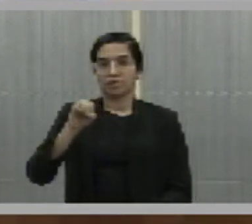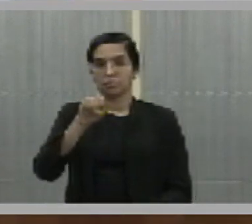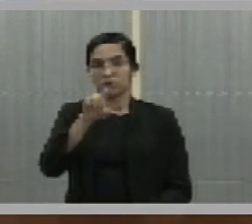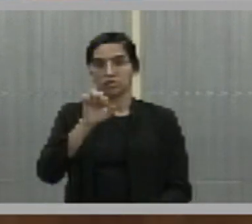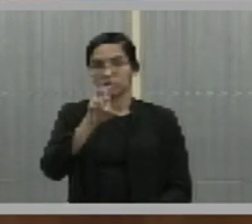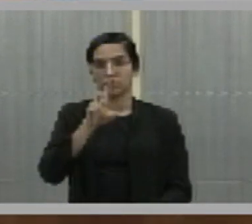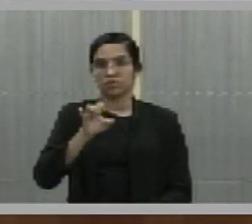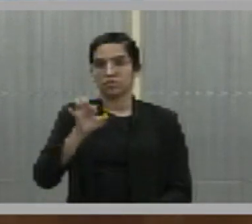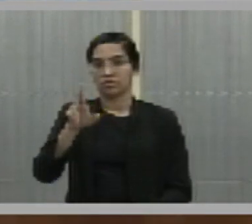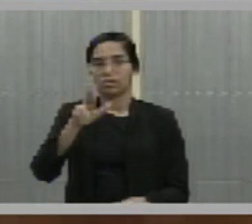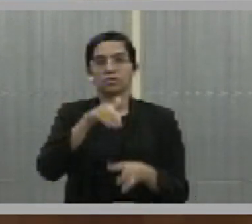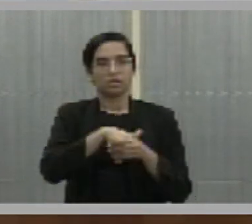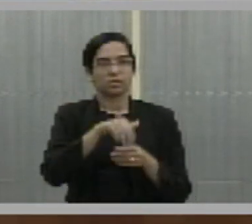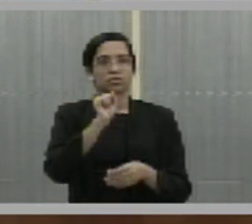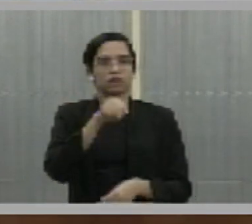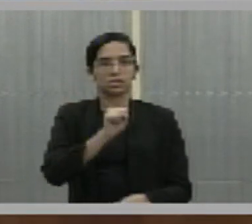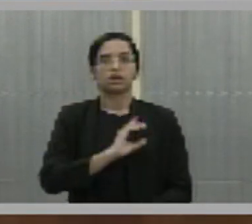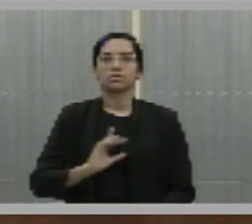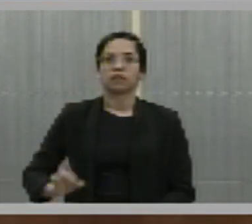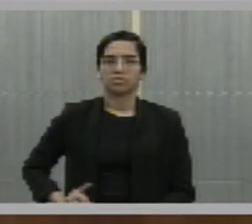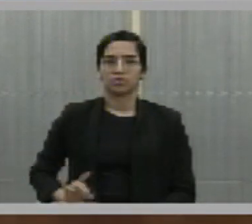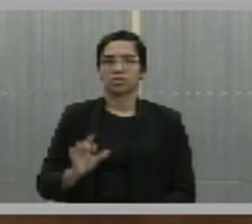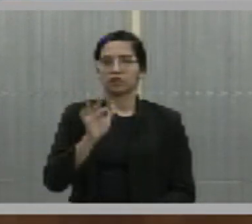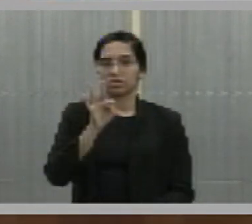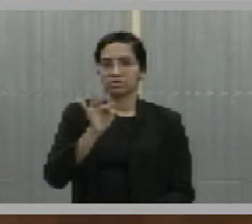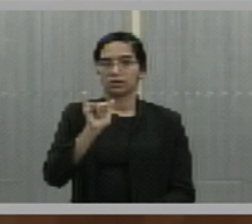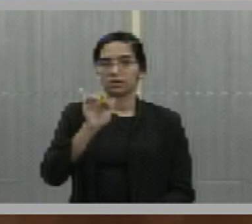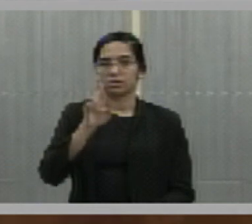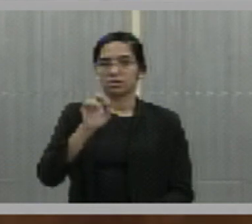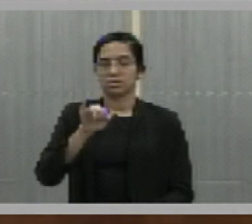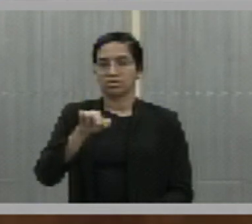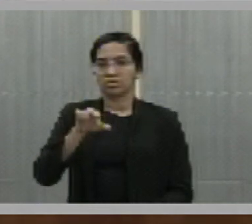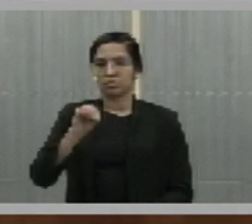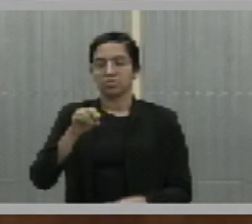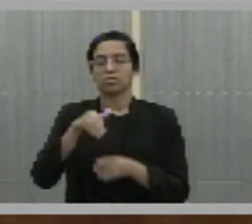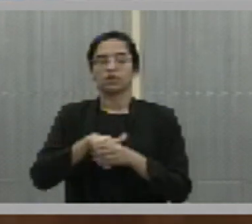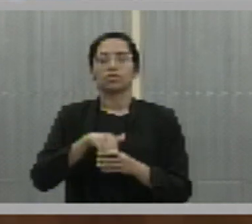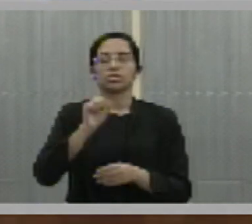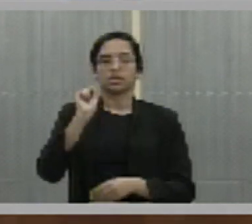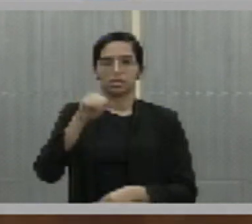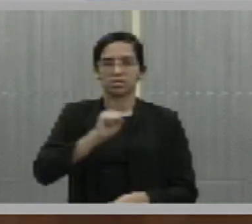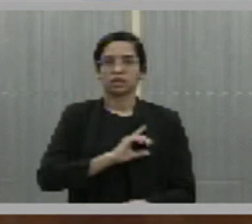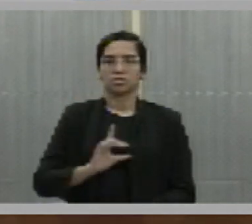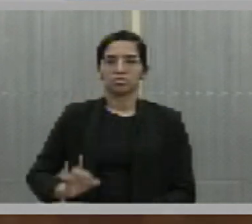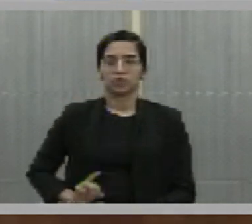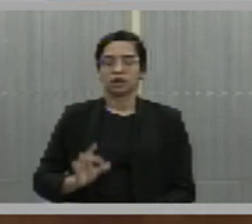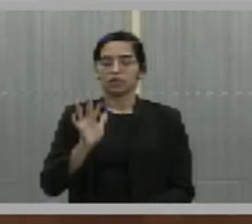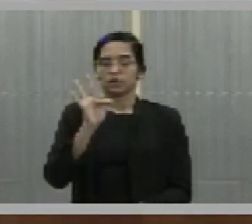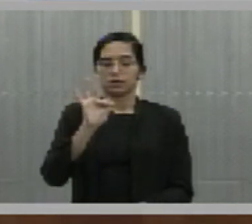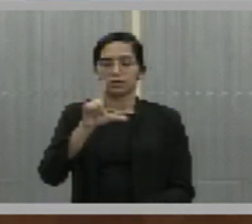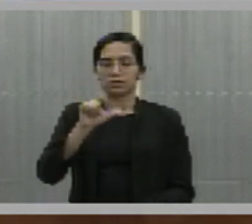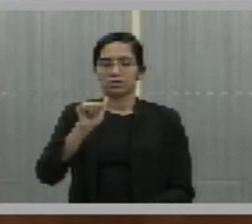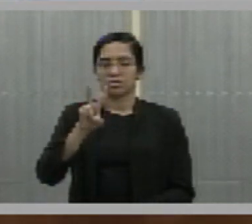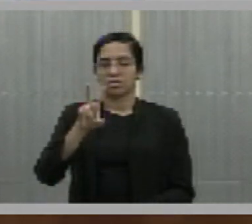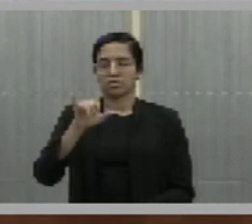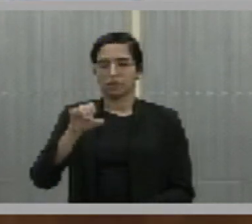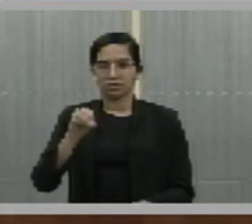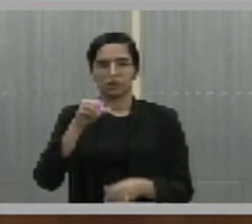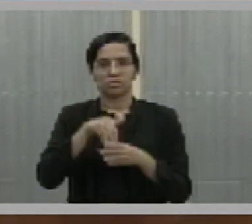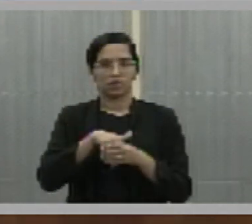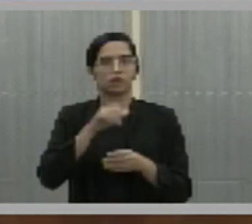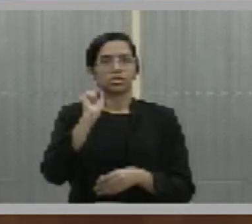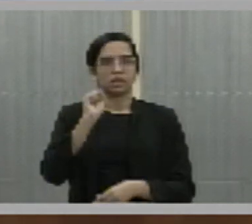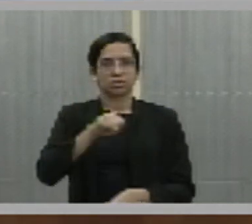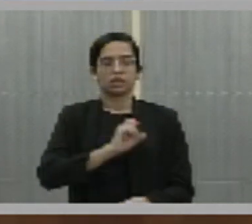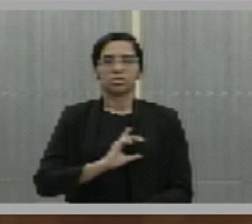Sim. Deputado Firmino Paulo, como vota? Sim. Deputado Flávio Júnior, como vota? Sim. Deputado